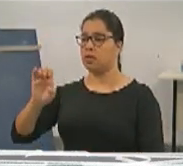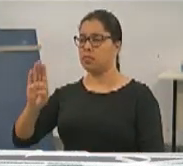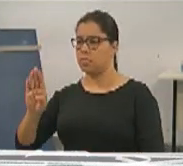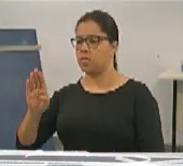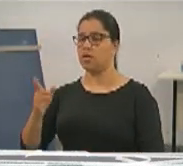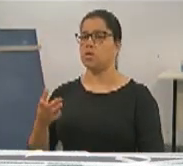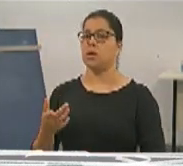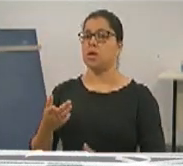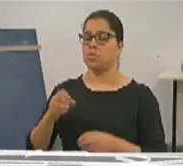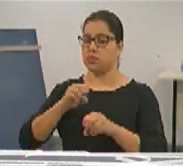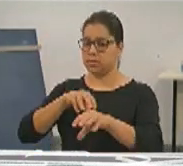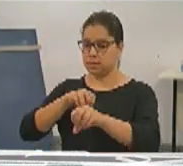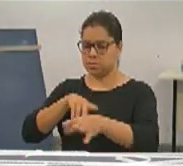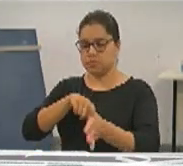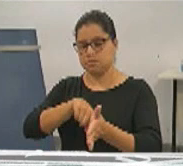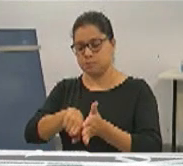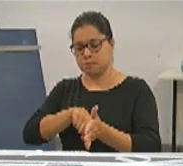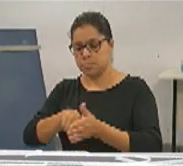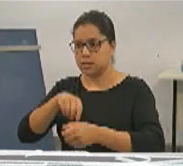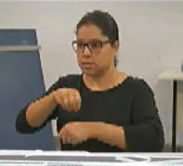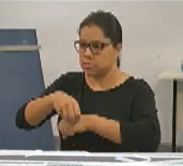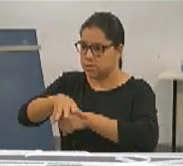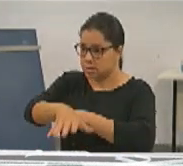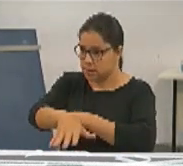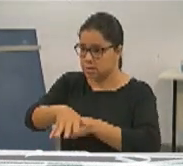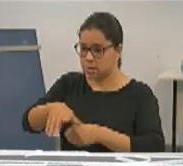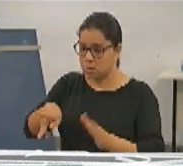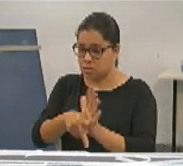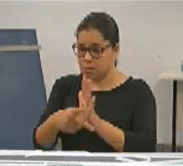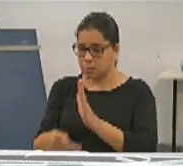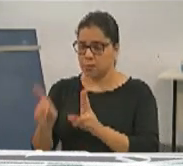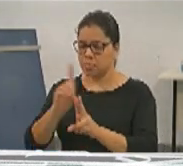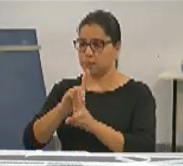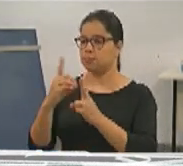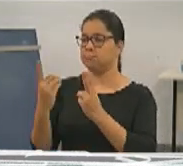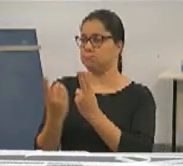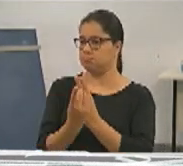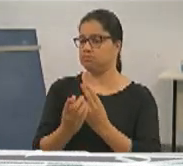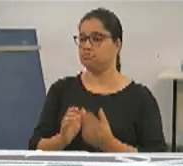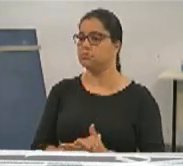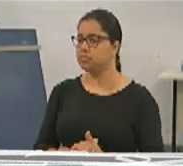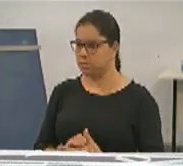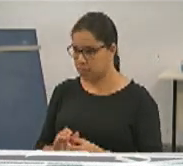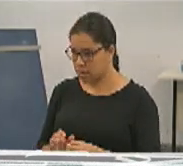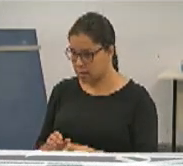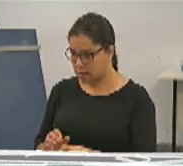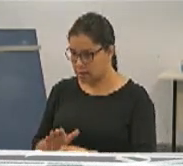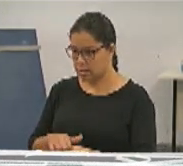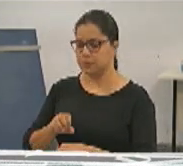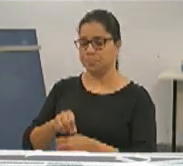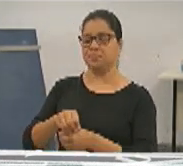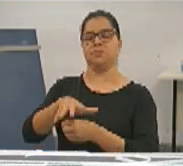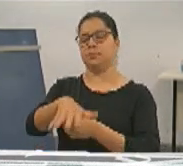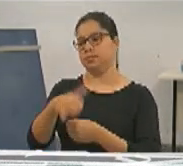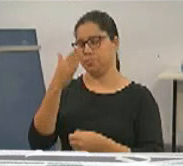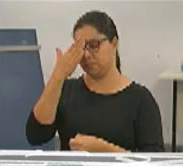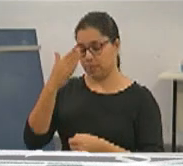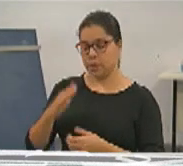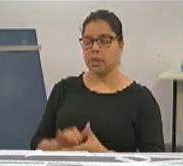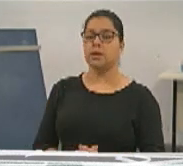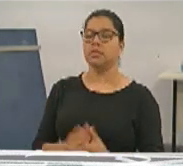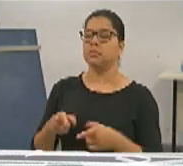Extensão da UFGD. Todas essas atuações, né, e sobretudo no âmbito administrativo,